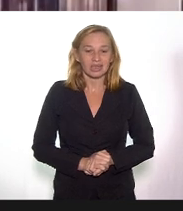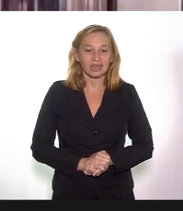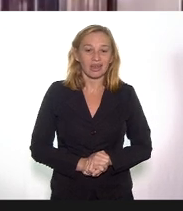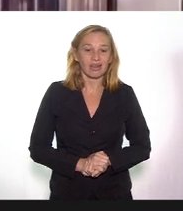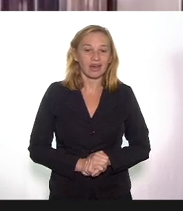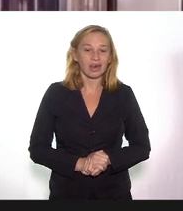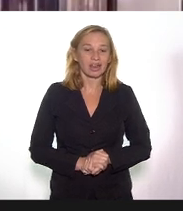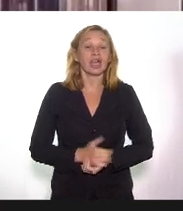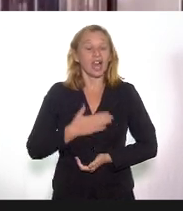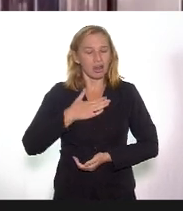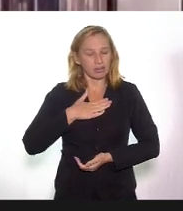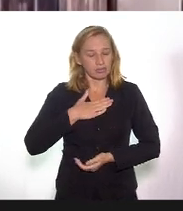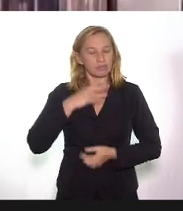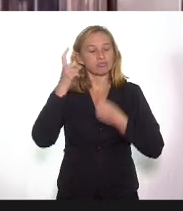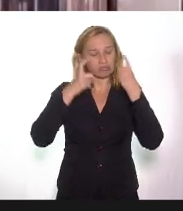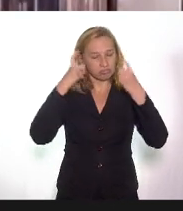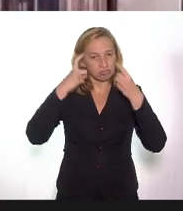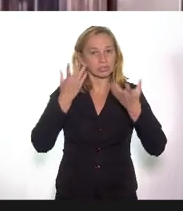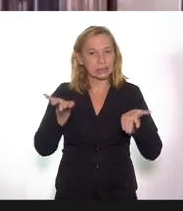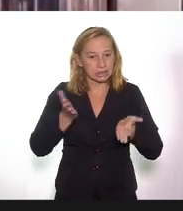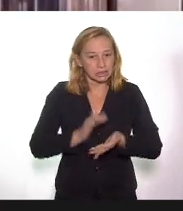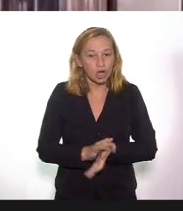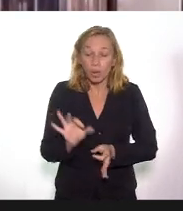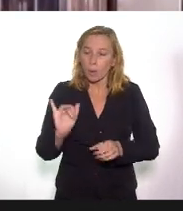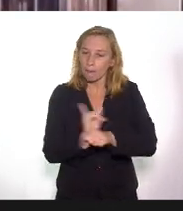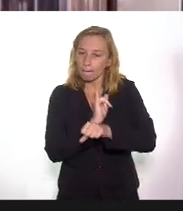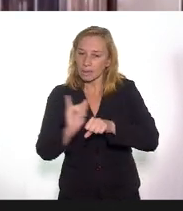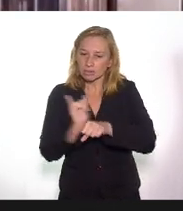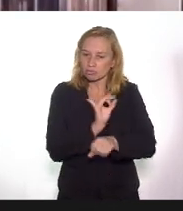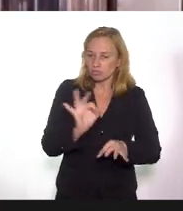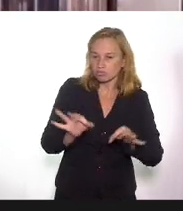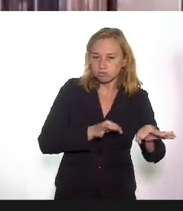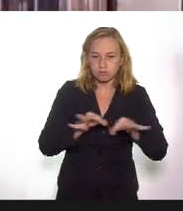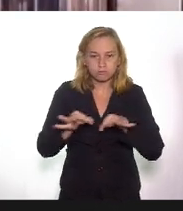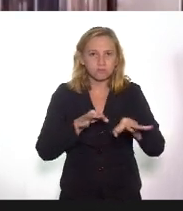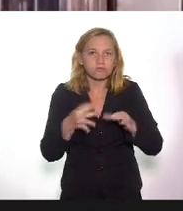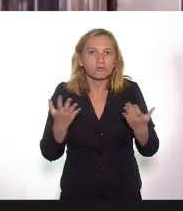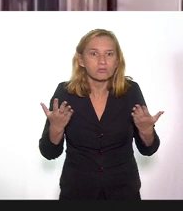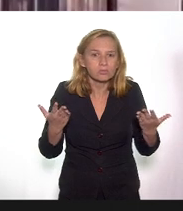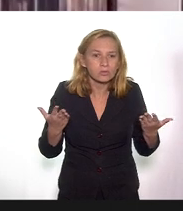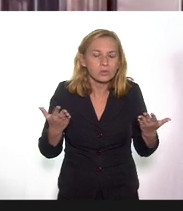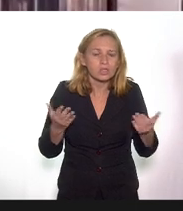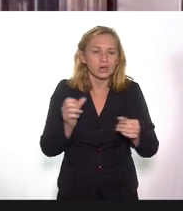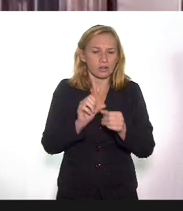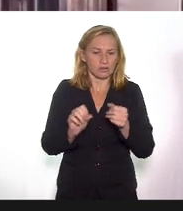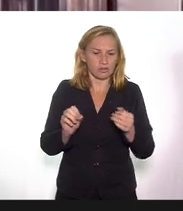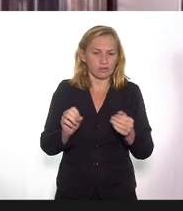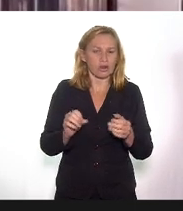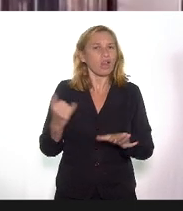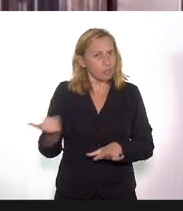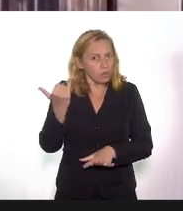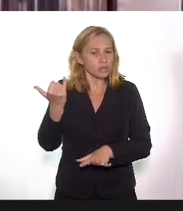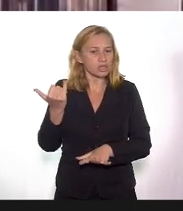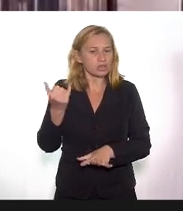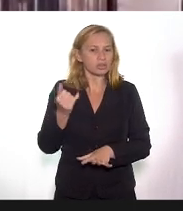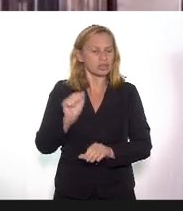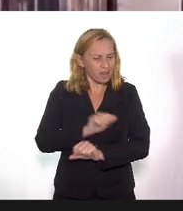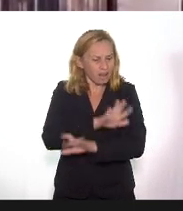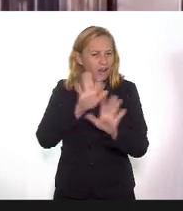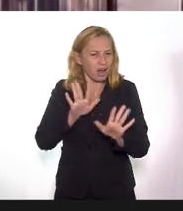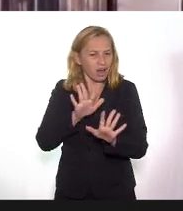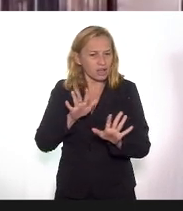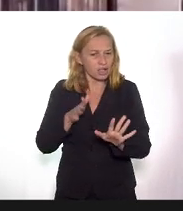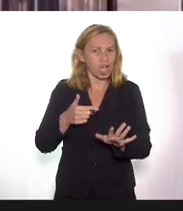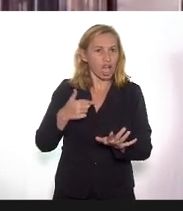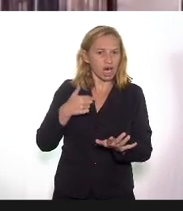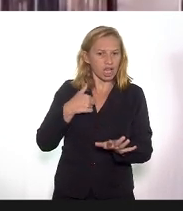Essa é a minha preocupação. Um planejamento estratégico se faz importante. E é claro, o que eu